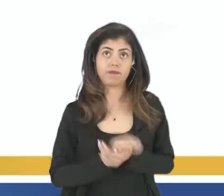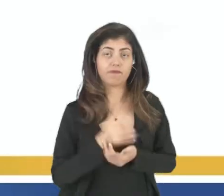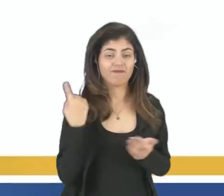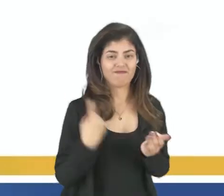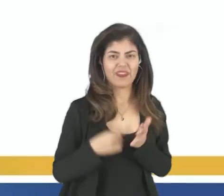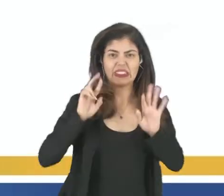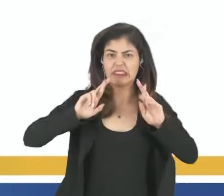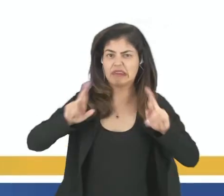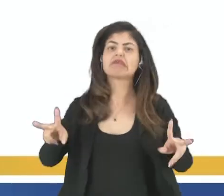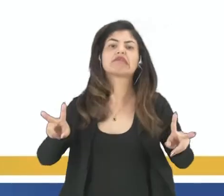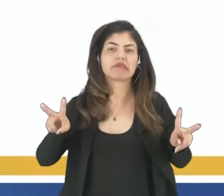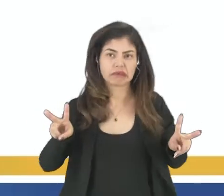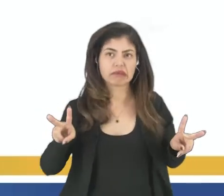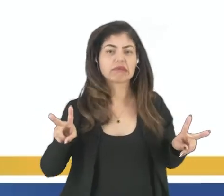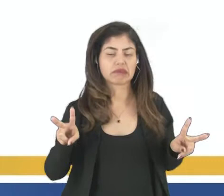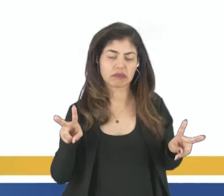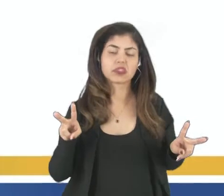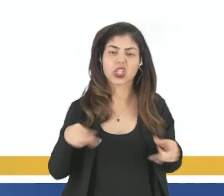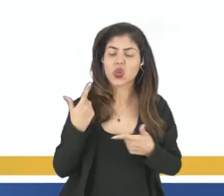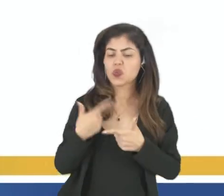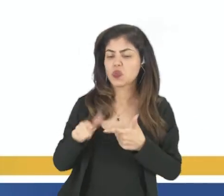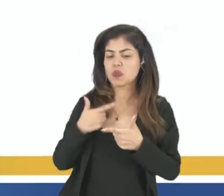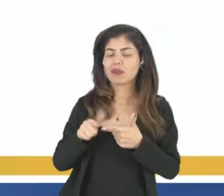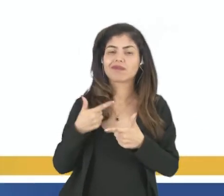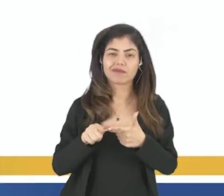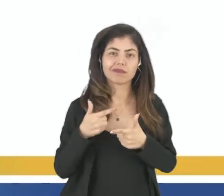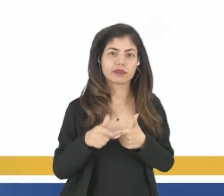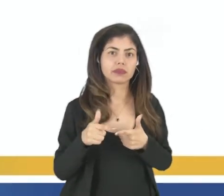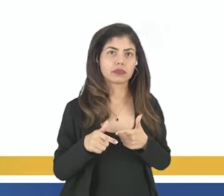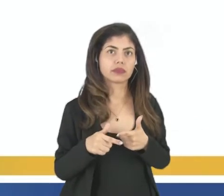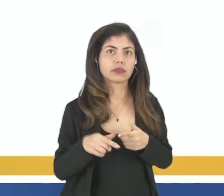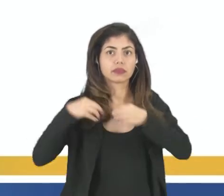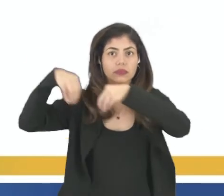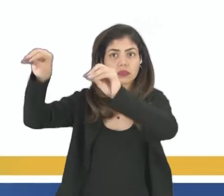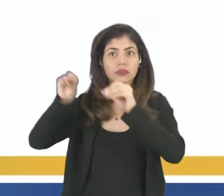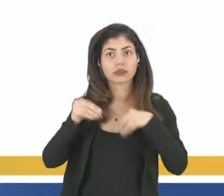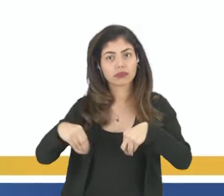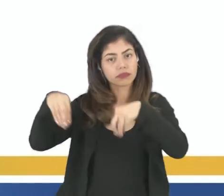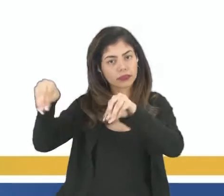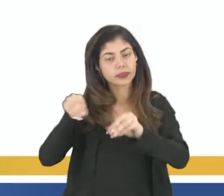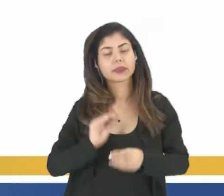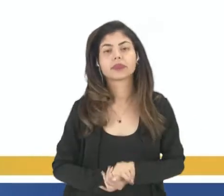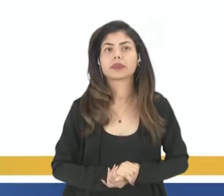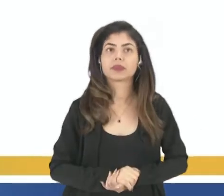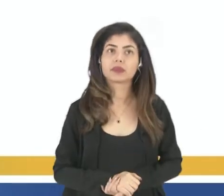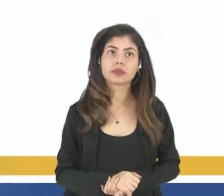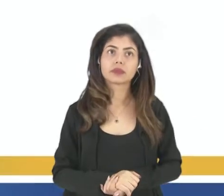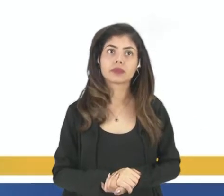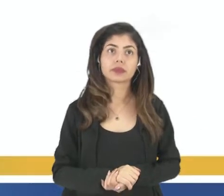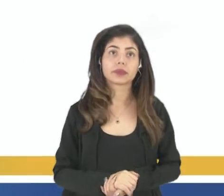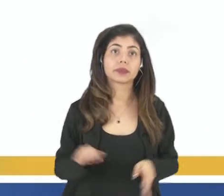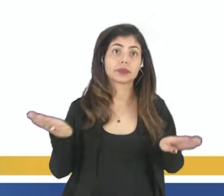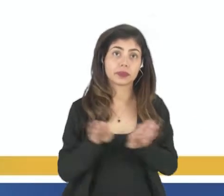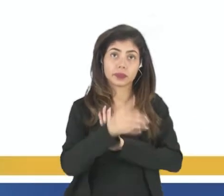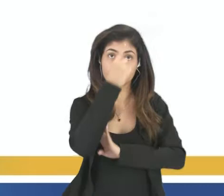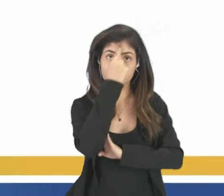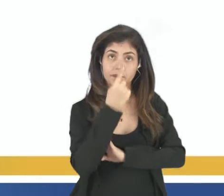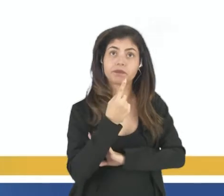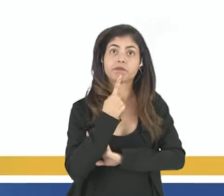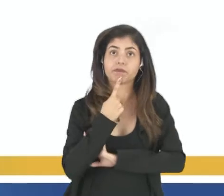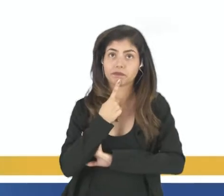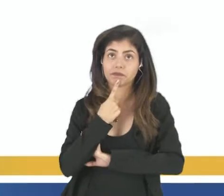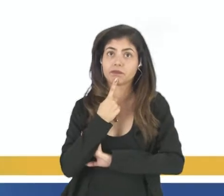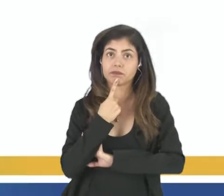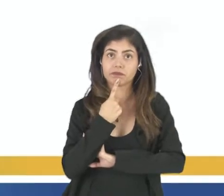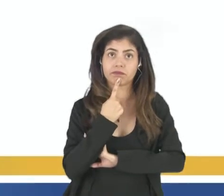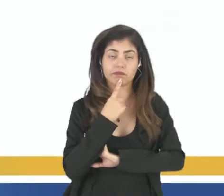condição desumana, que é um dos problemas contemporâneos, a imigração. Eu trouxe uma imagem que